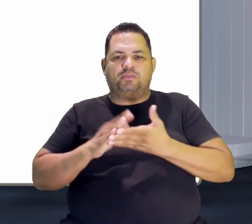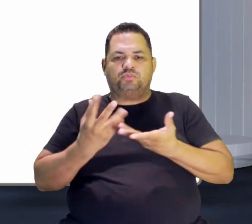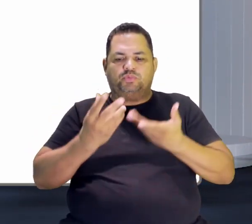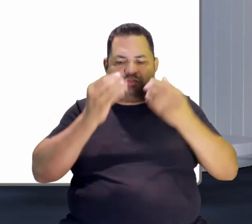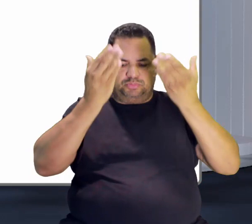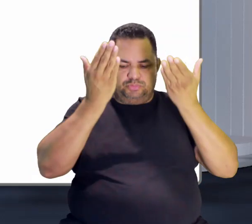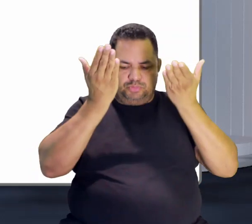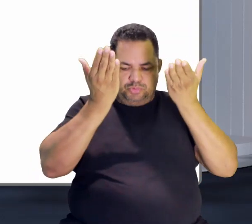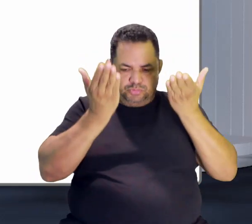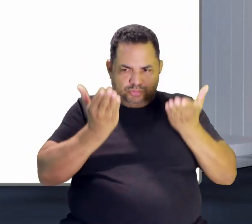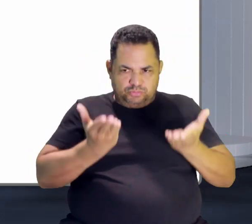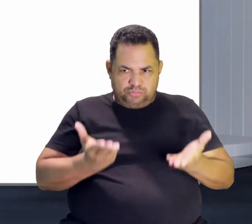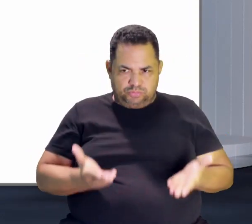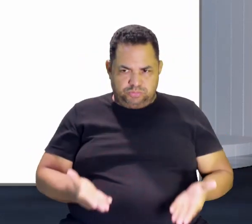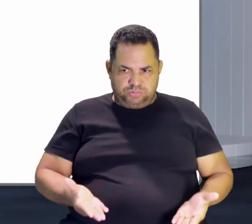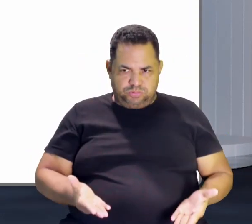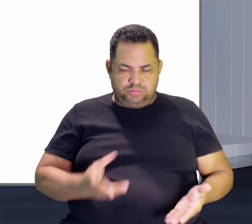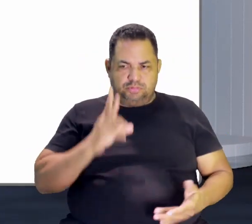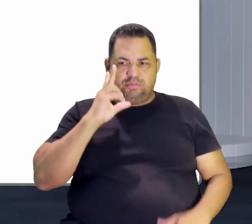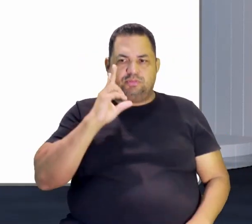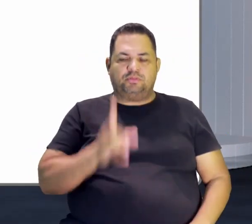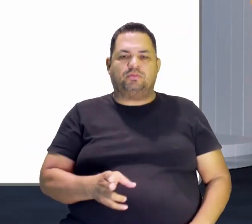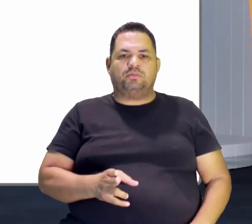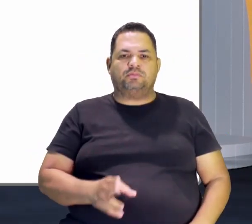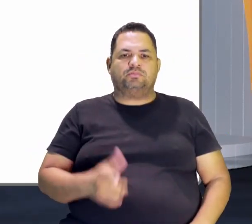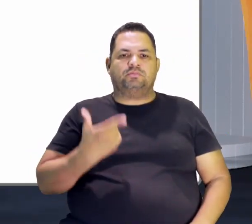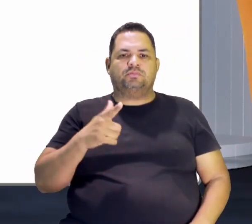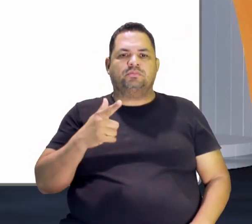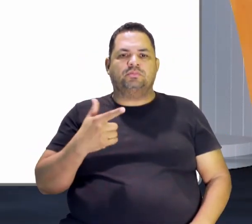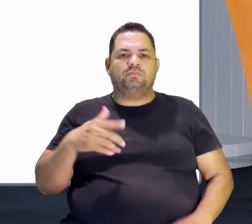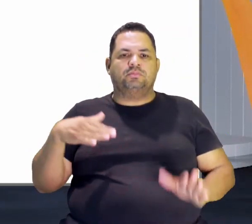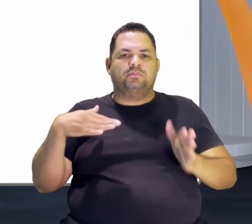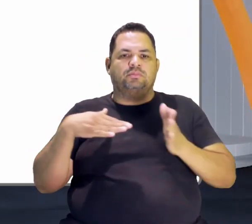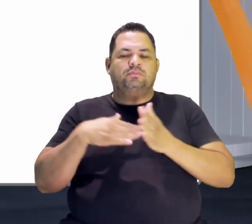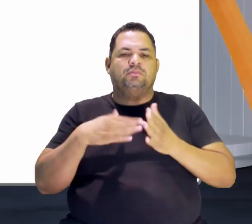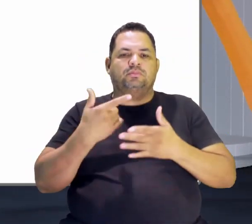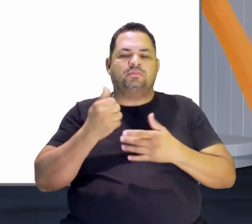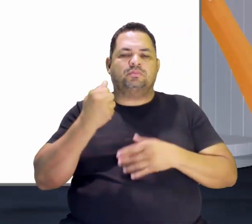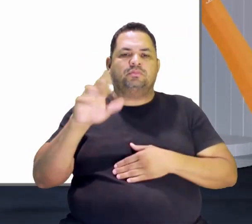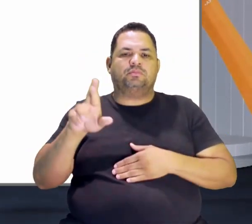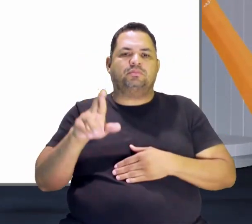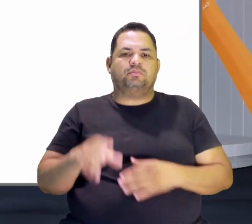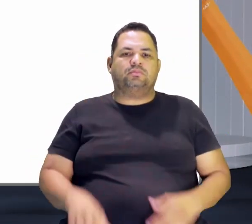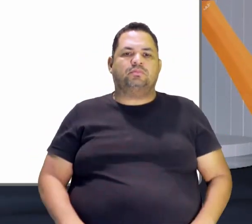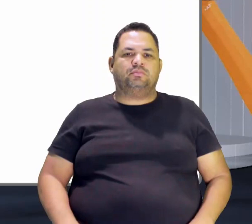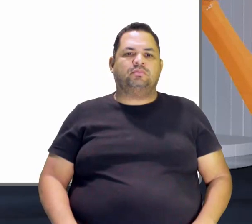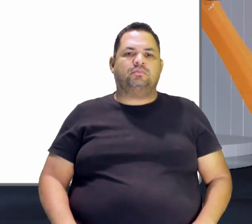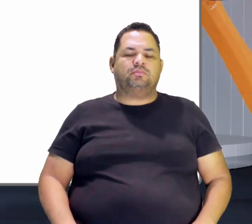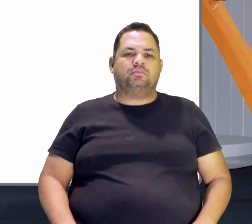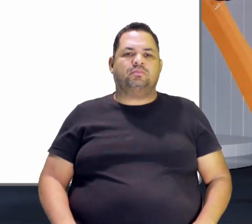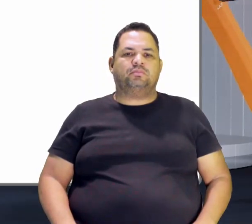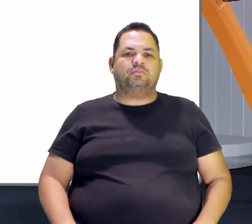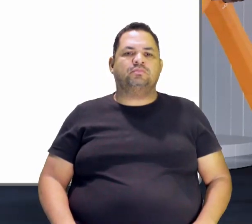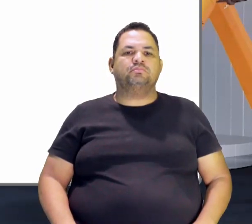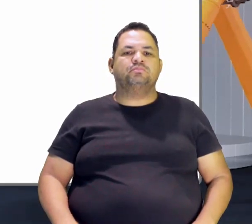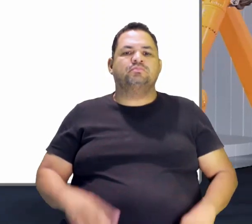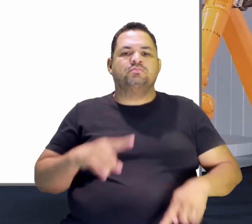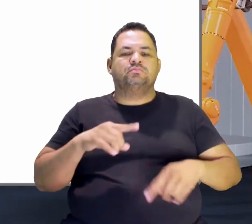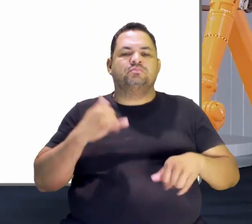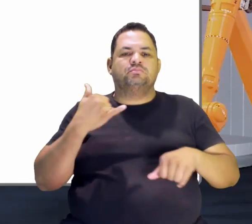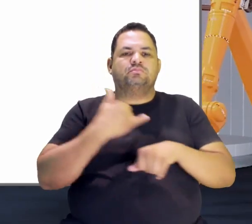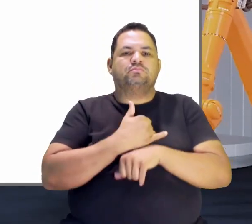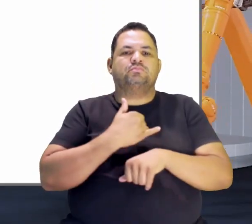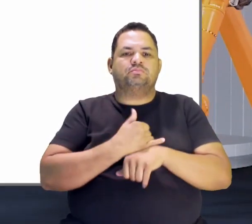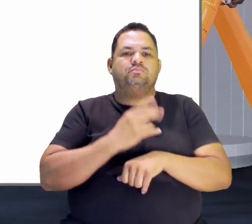junto, dentro de uma câmara de vácuo, ou não há resistência nenhuma do ar, então o metal e outro tem a mesma o